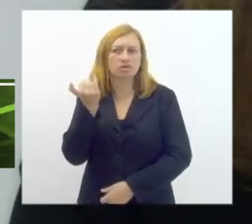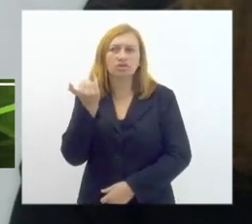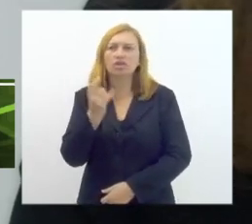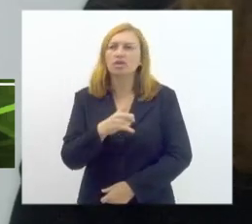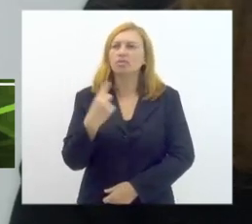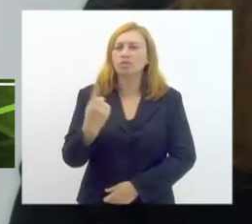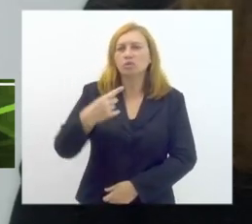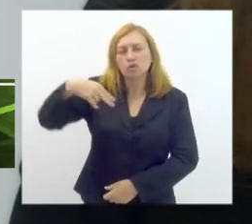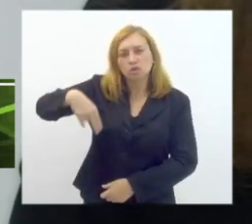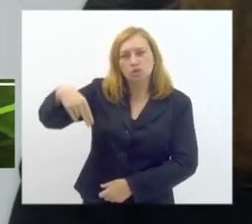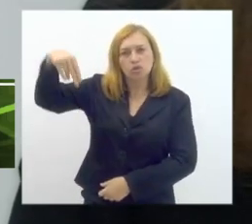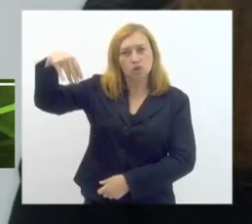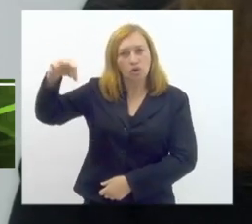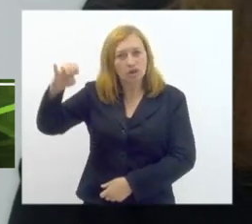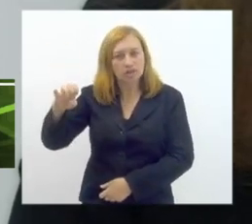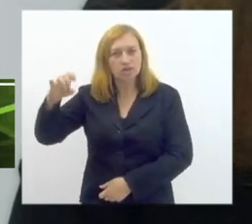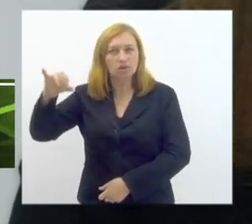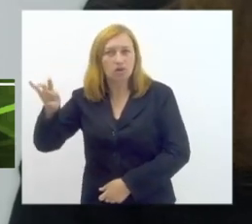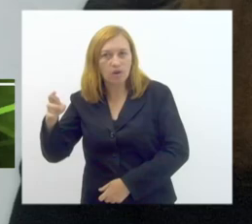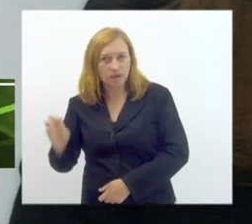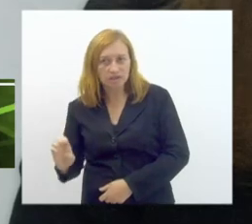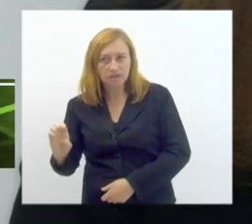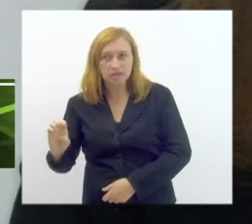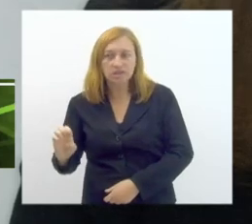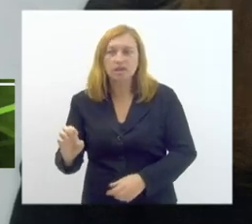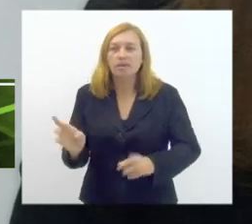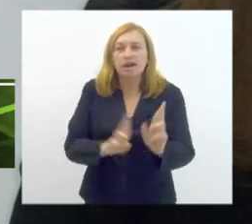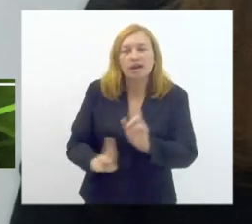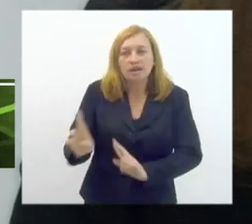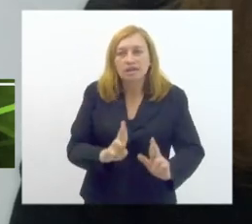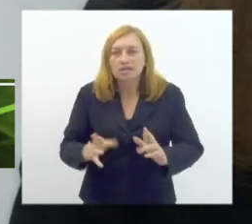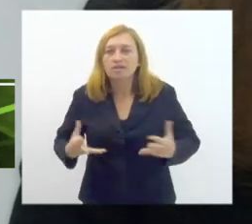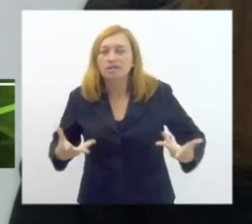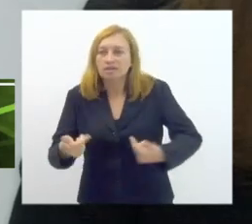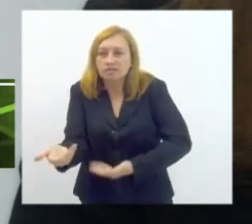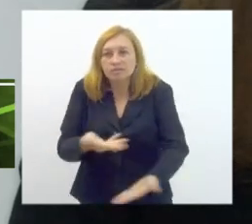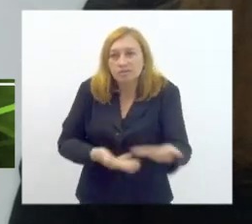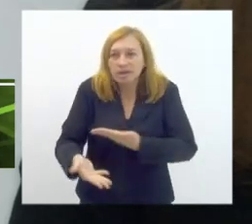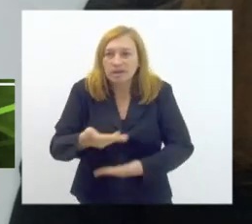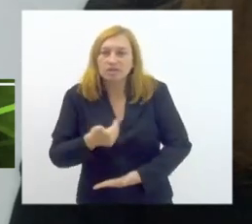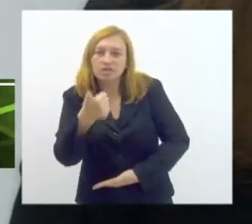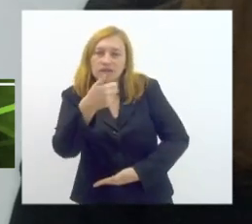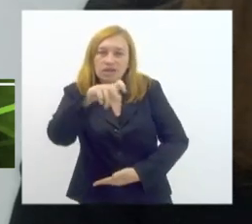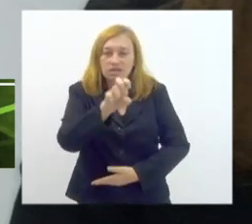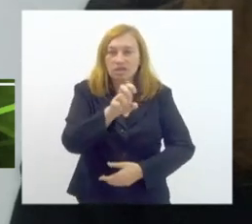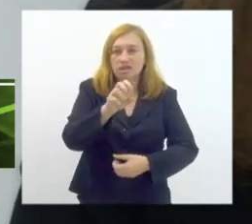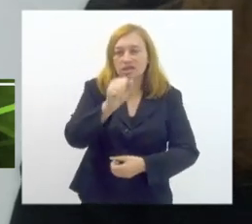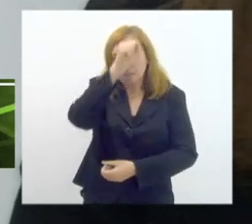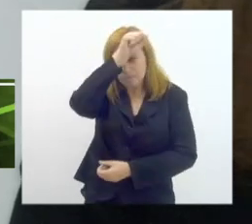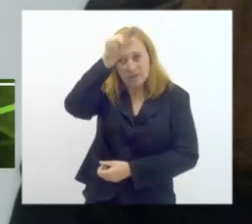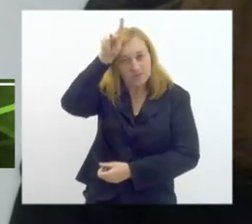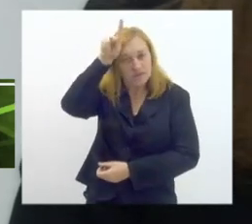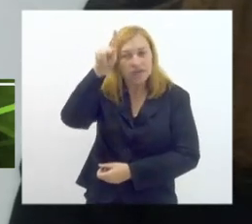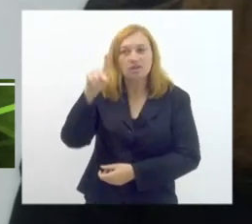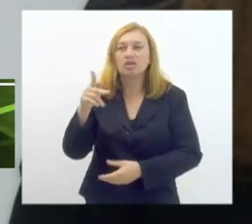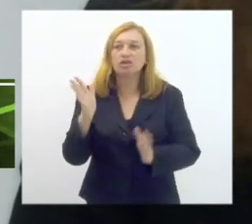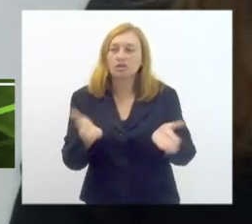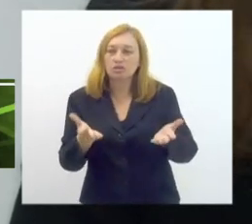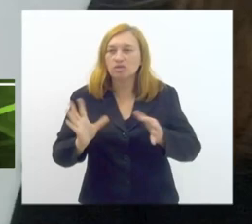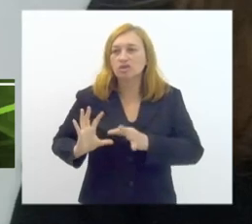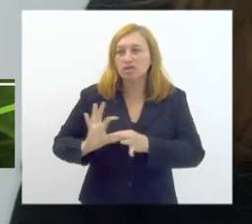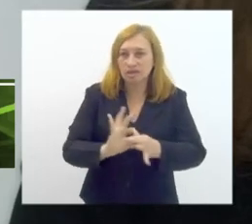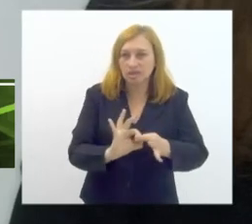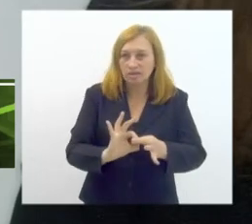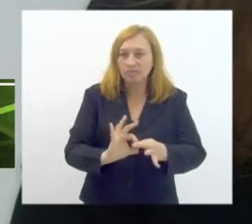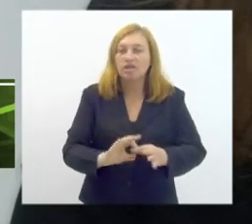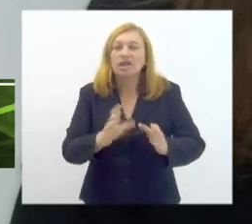o Norte e Noroeste. Primeiro, pela relação generosa e parceira entre os 15 prefeitos que hoje integram o Sidenf,